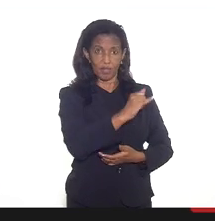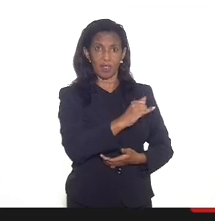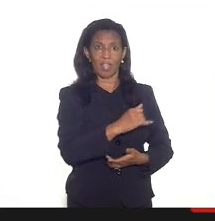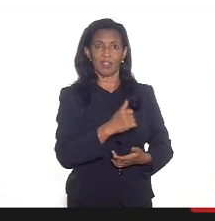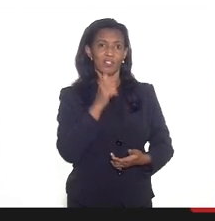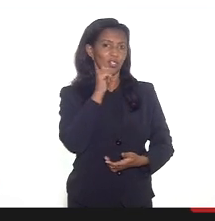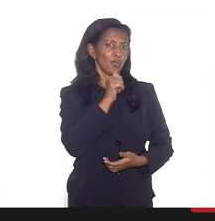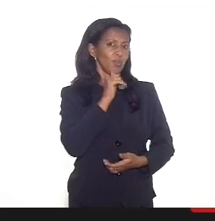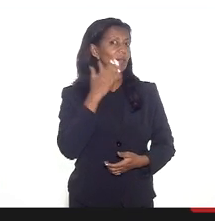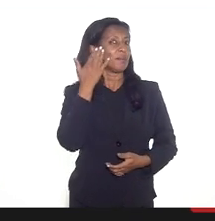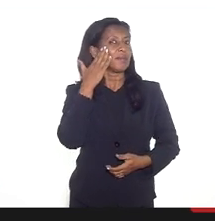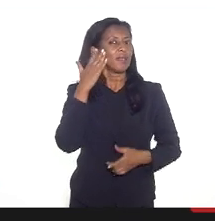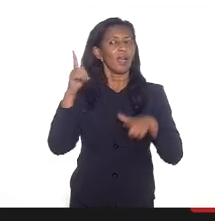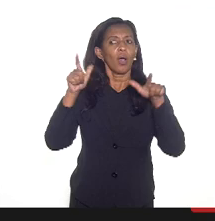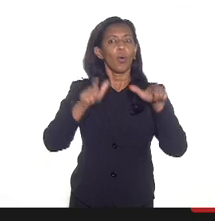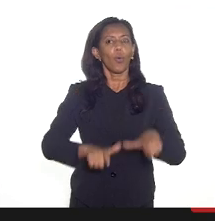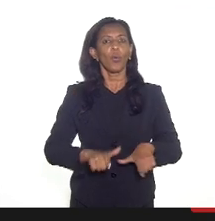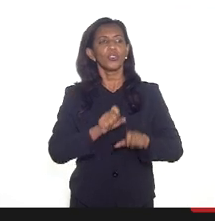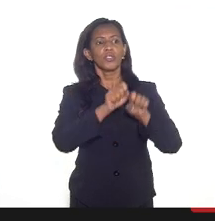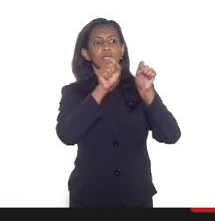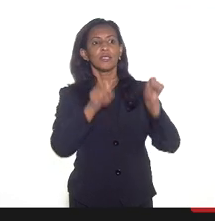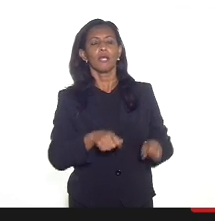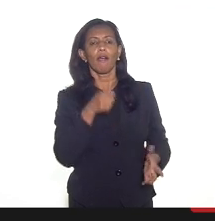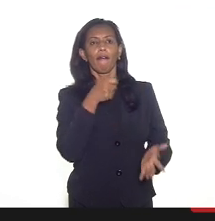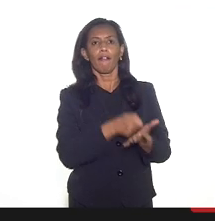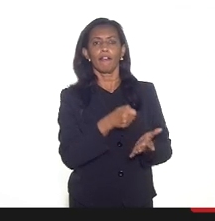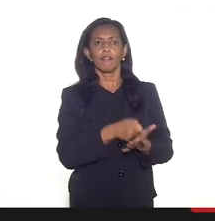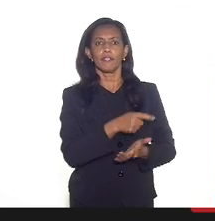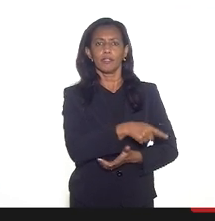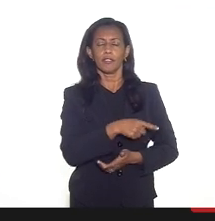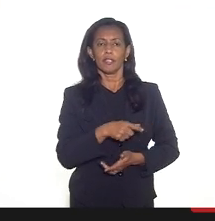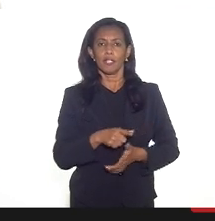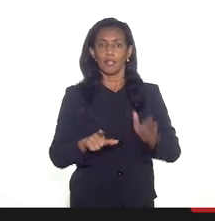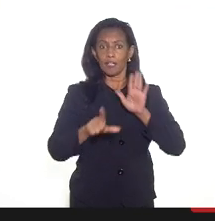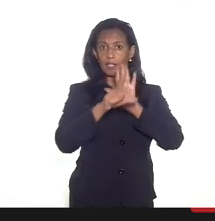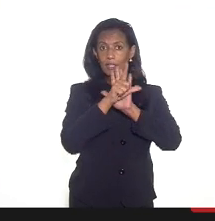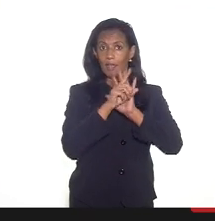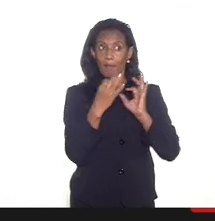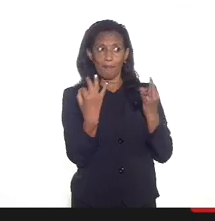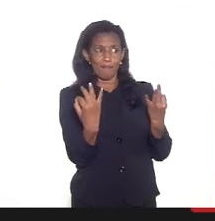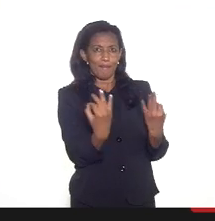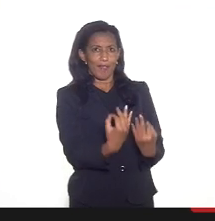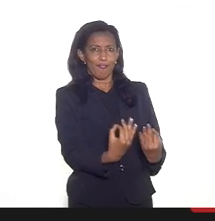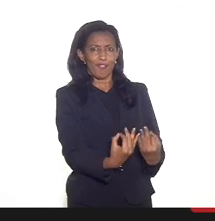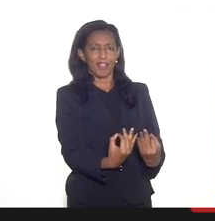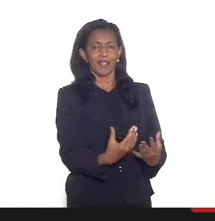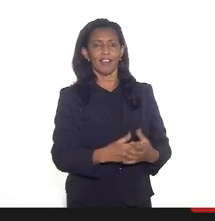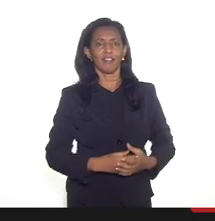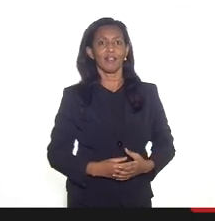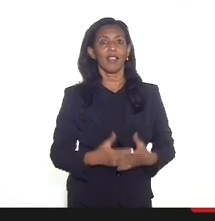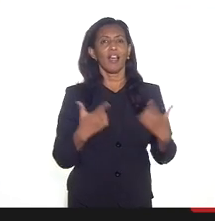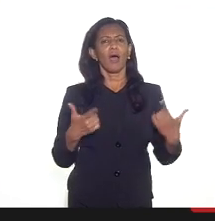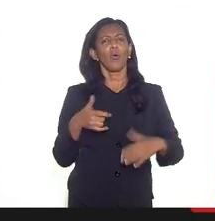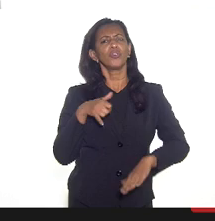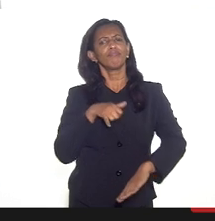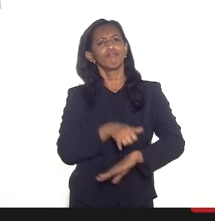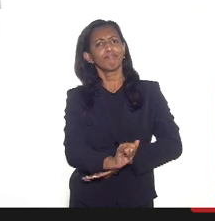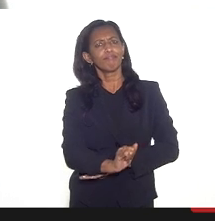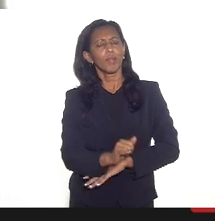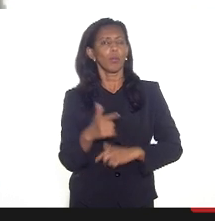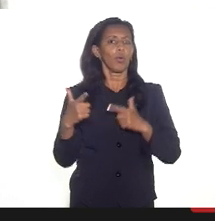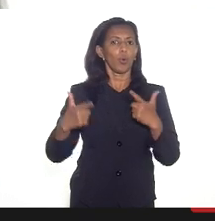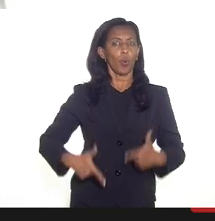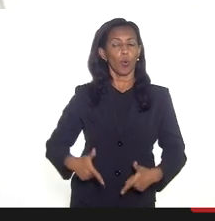Então, a gente tem que entender aonde que esse sistema de garantias, que na legislação é perfeito, aonde está falhando e aonde nós